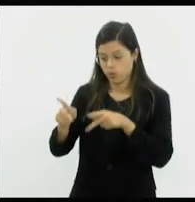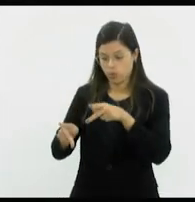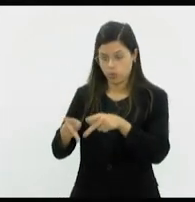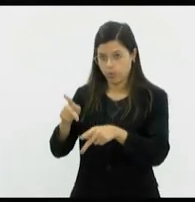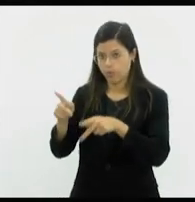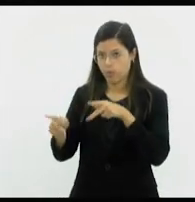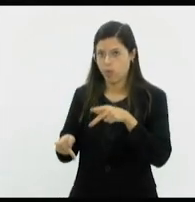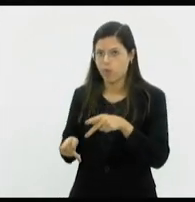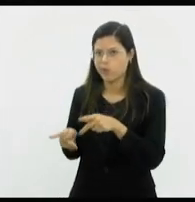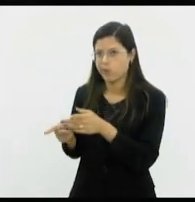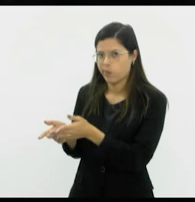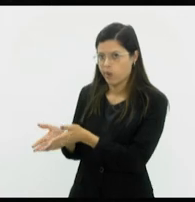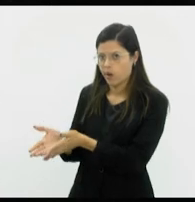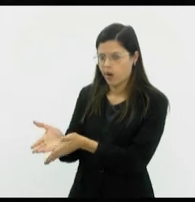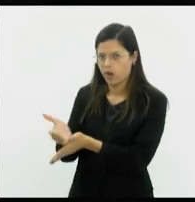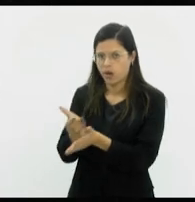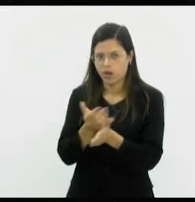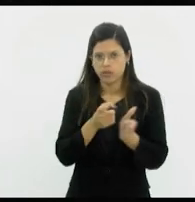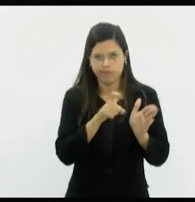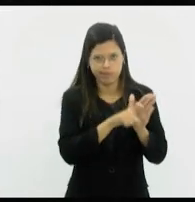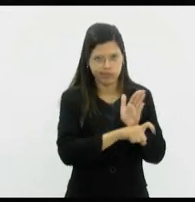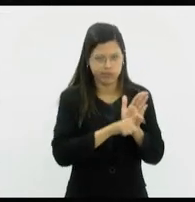meios tributários